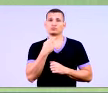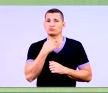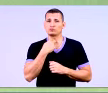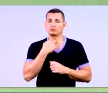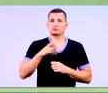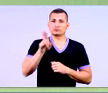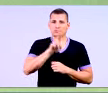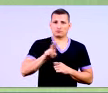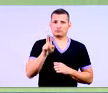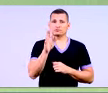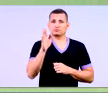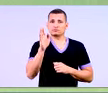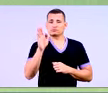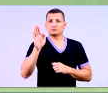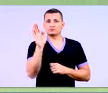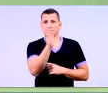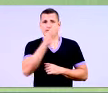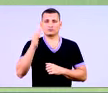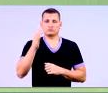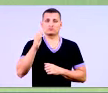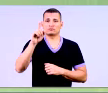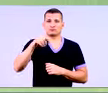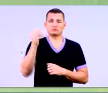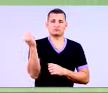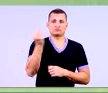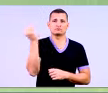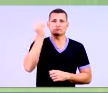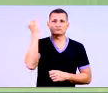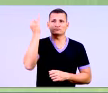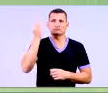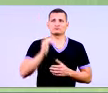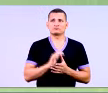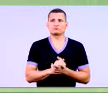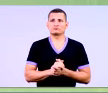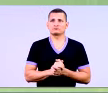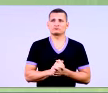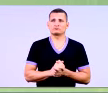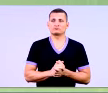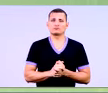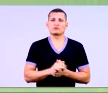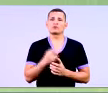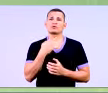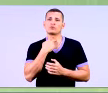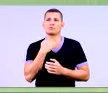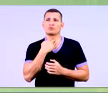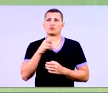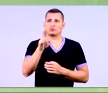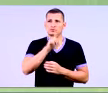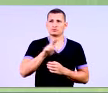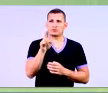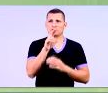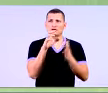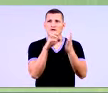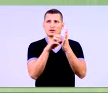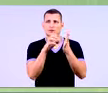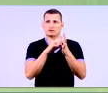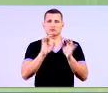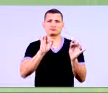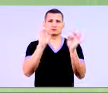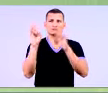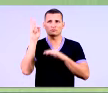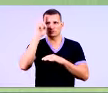espaço isso é muito importante não usar caracteres especiais lembra dos caracteres especiais